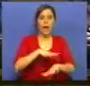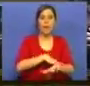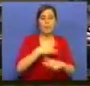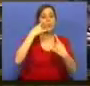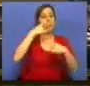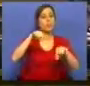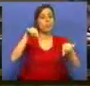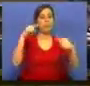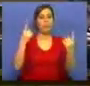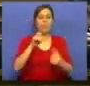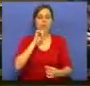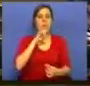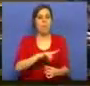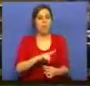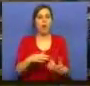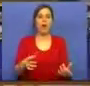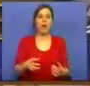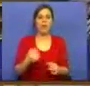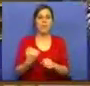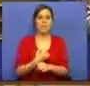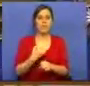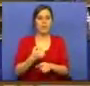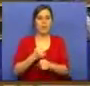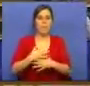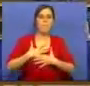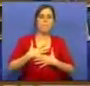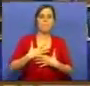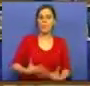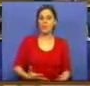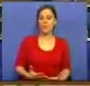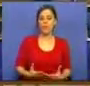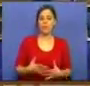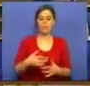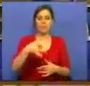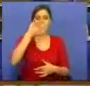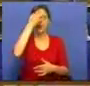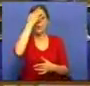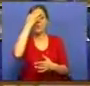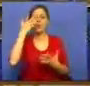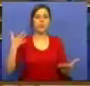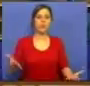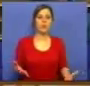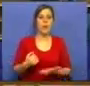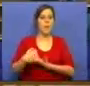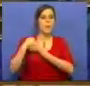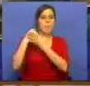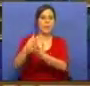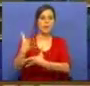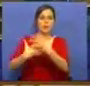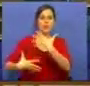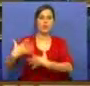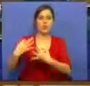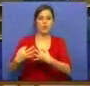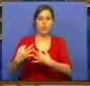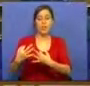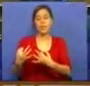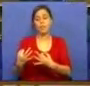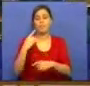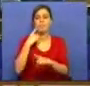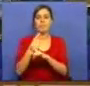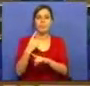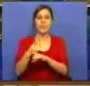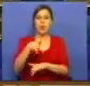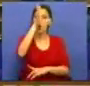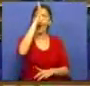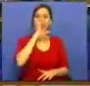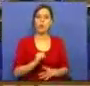administração pública, possam ter serviços profissionais, consultadoria, patrocínio jurídico em relação